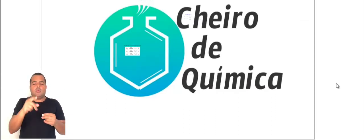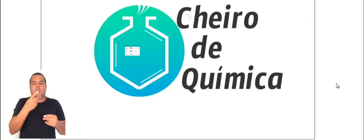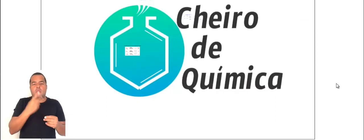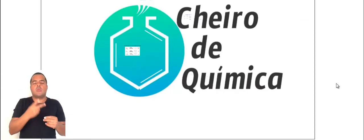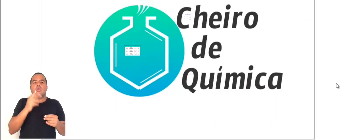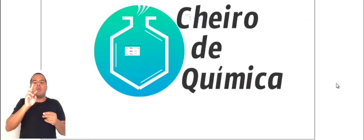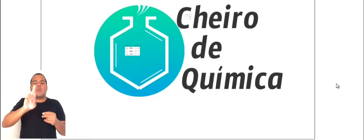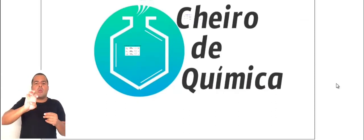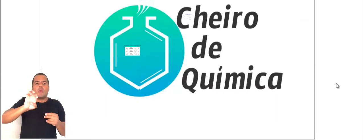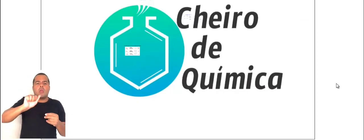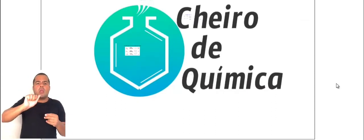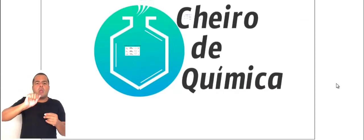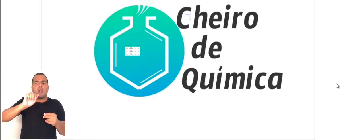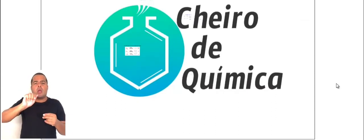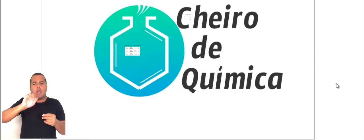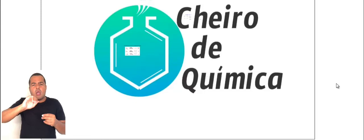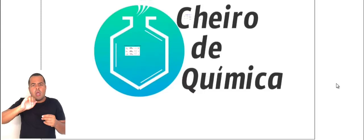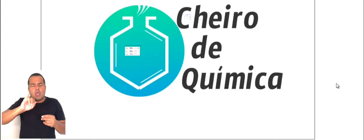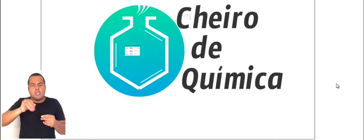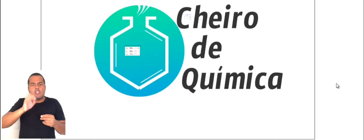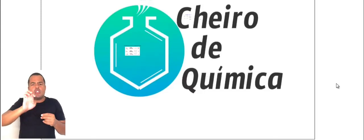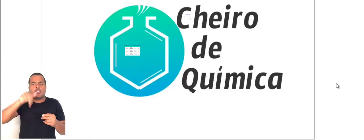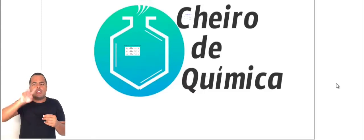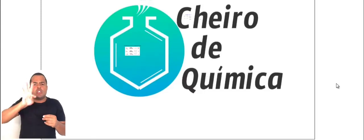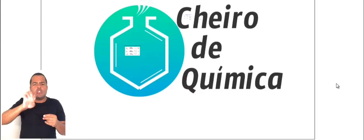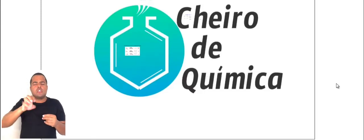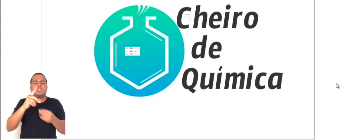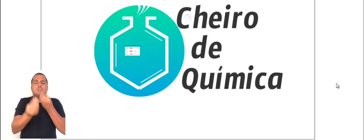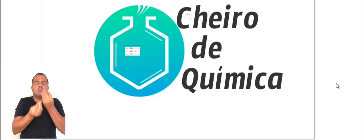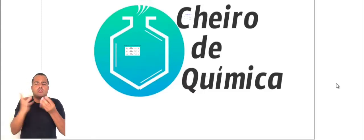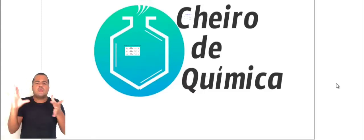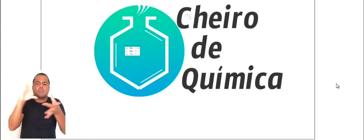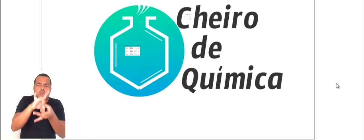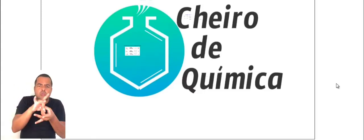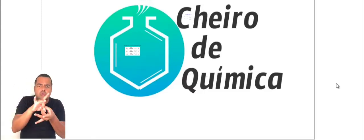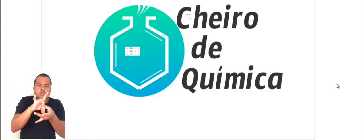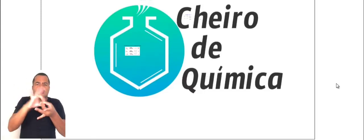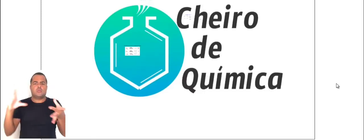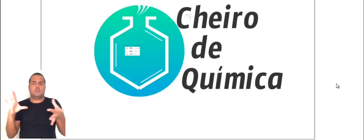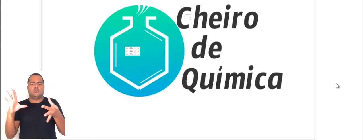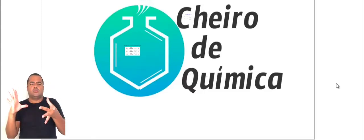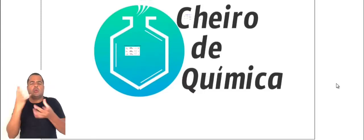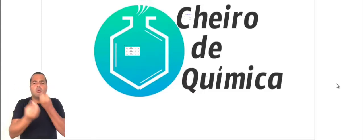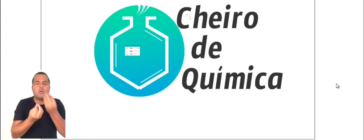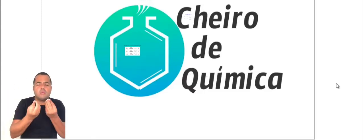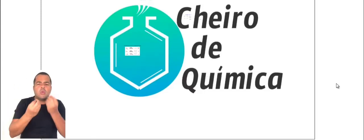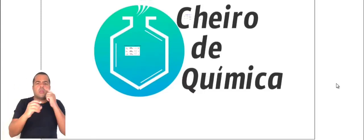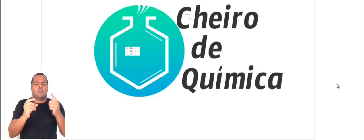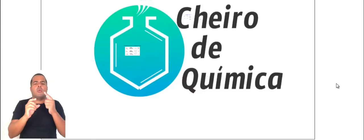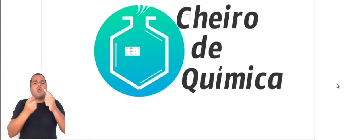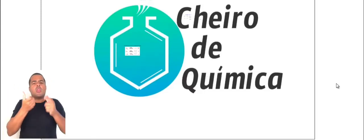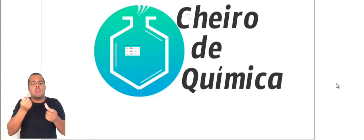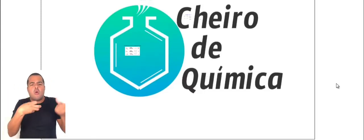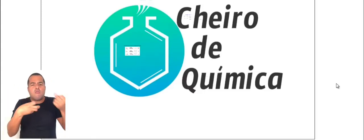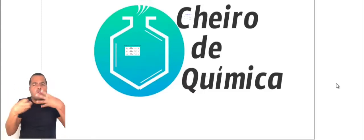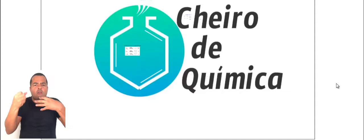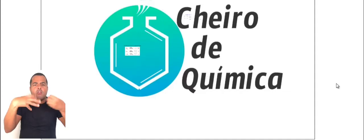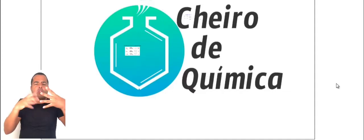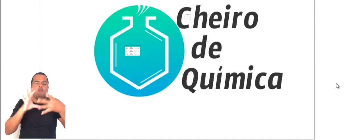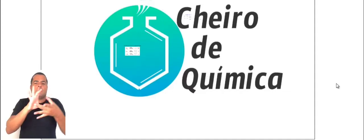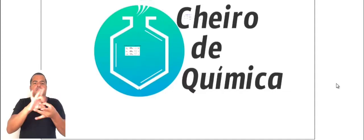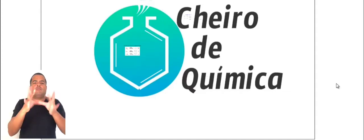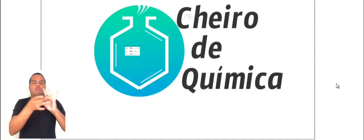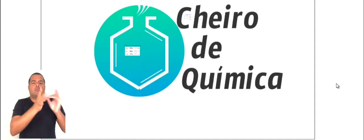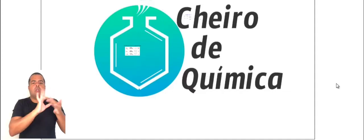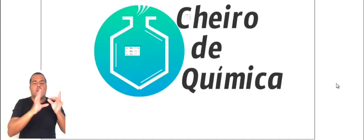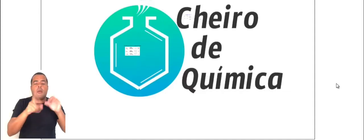fala em que reagentes eles estão havendo aí ruptura de ligações e produtos havendo aí a formação de